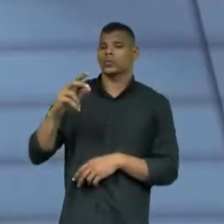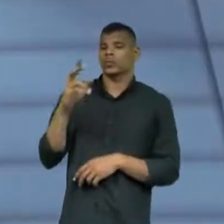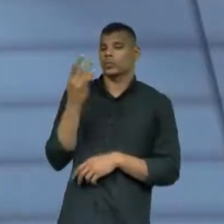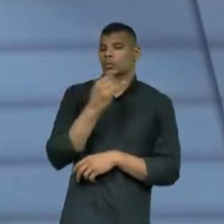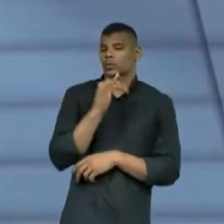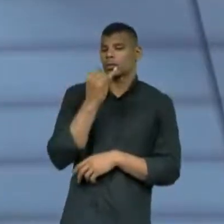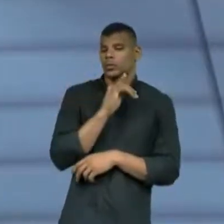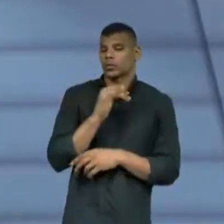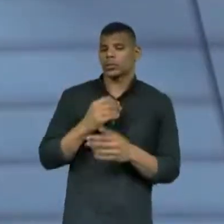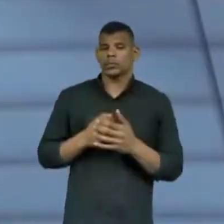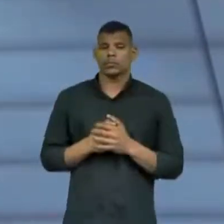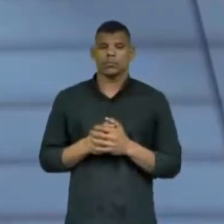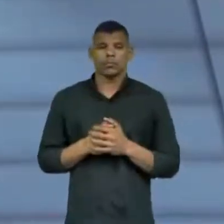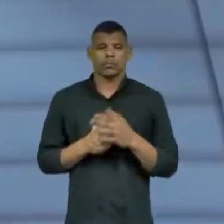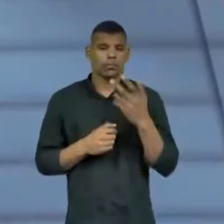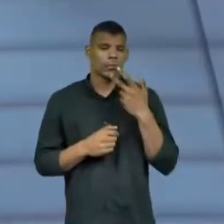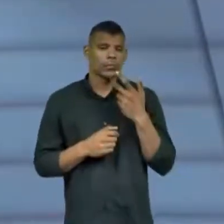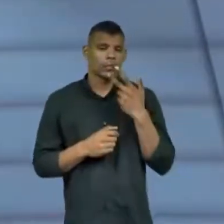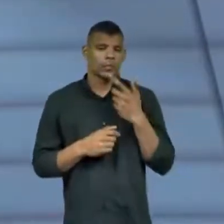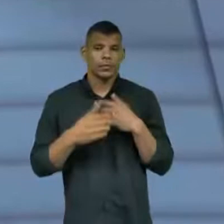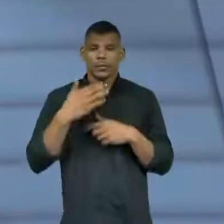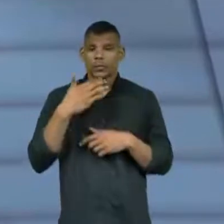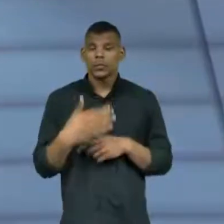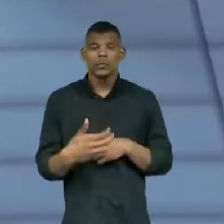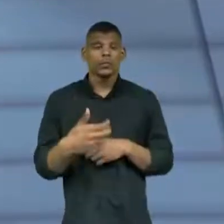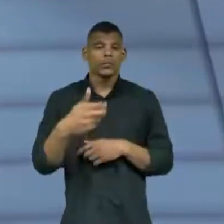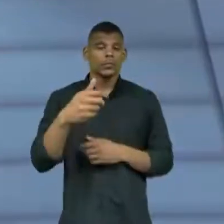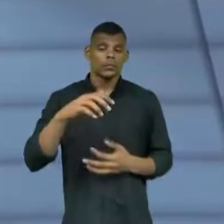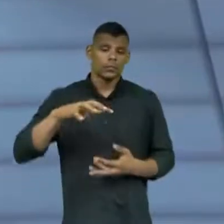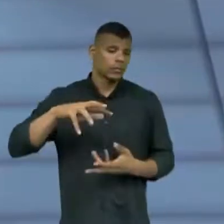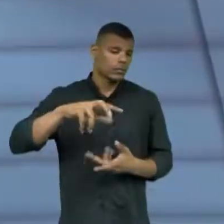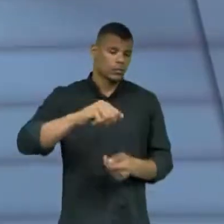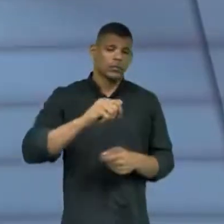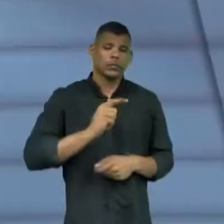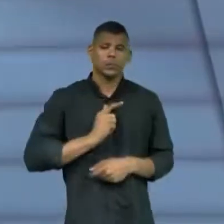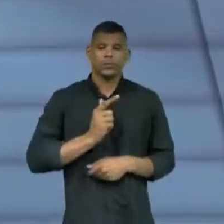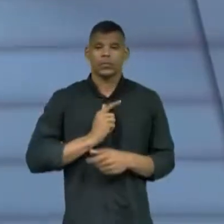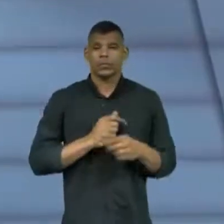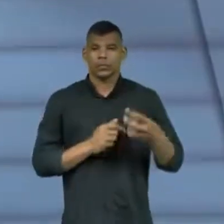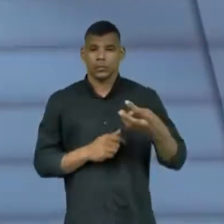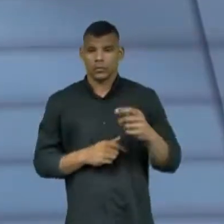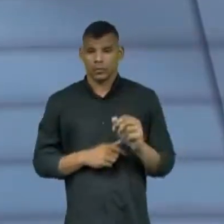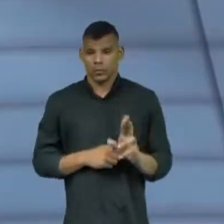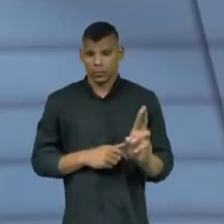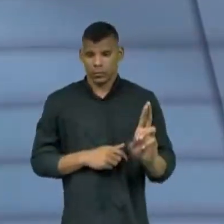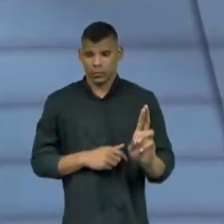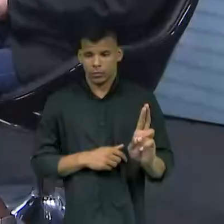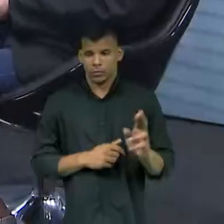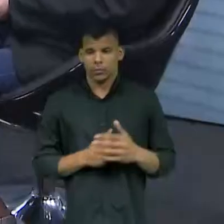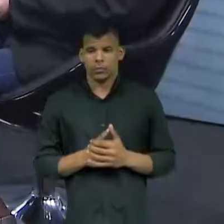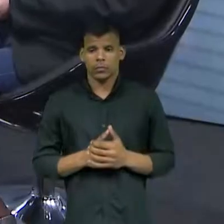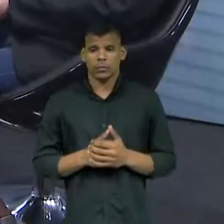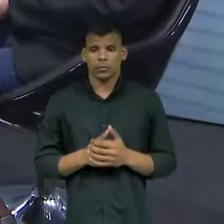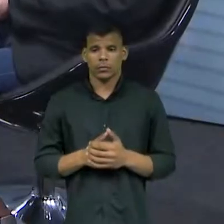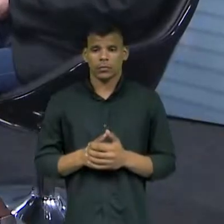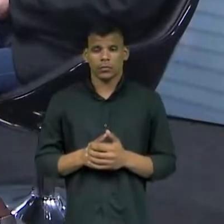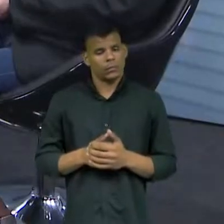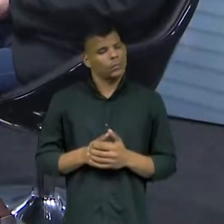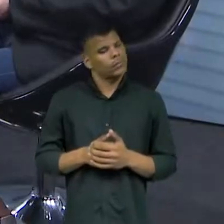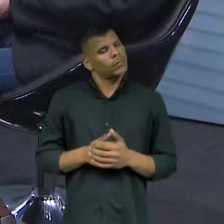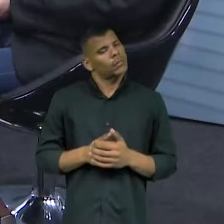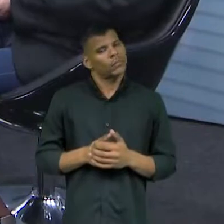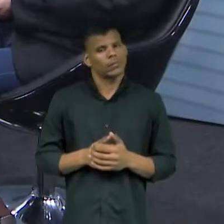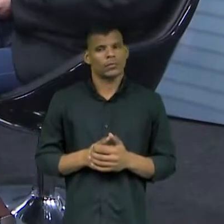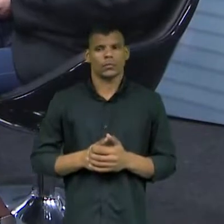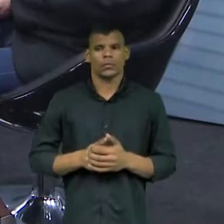mar, o Ceará é um dos melhores locais do mundo para geração de energia eólica no mar. No mar? É. Eu conheço em terra, né? A gente viaja hoje